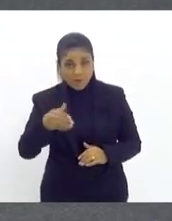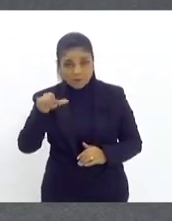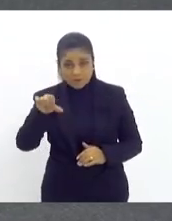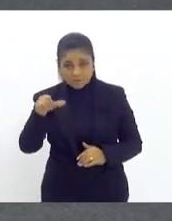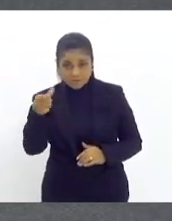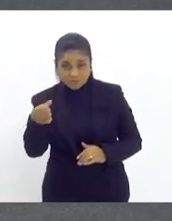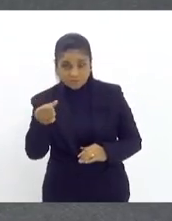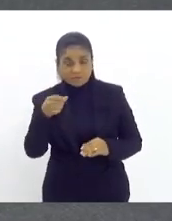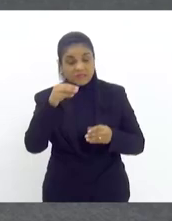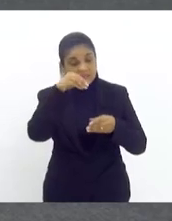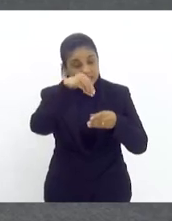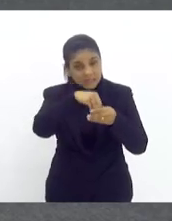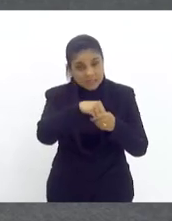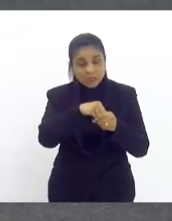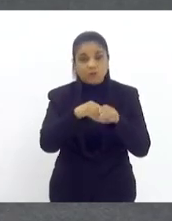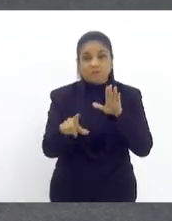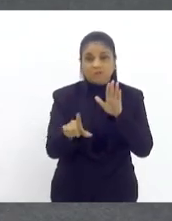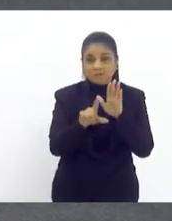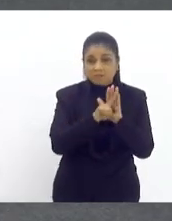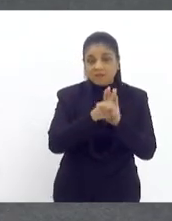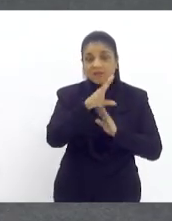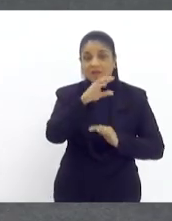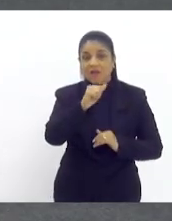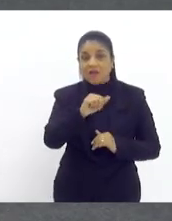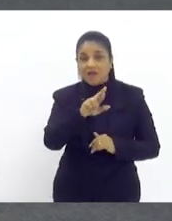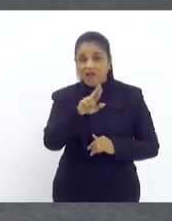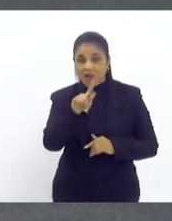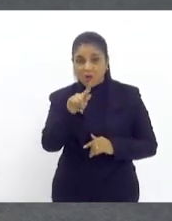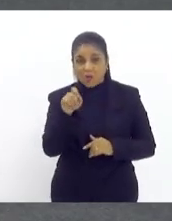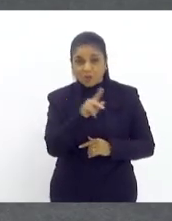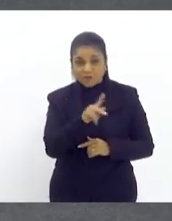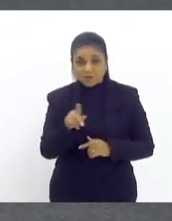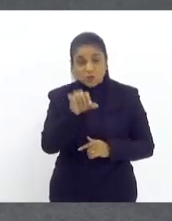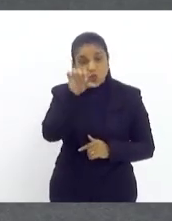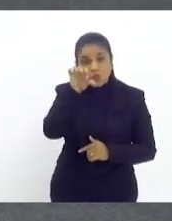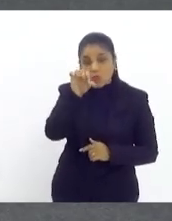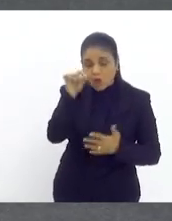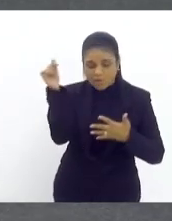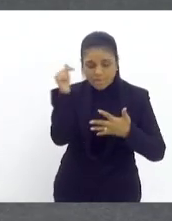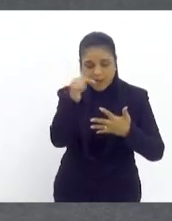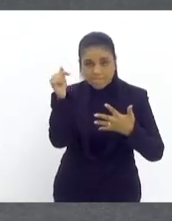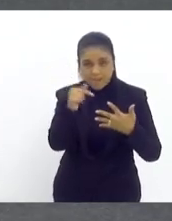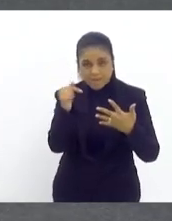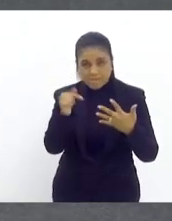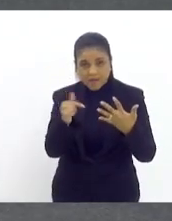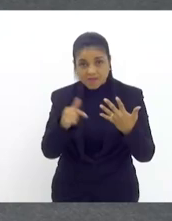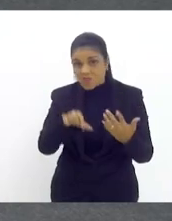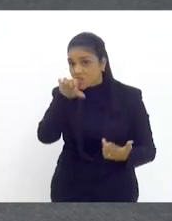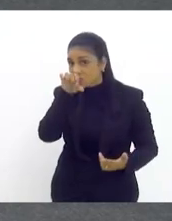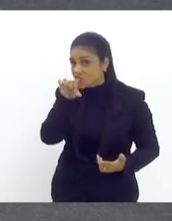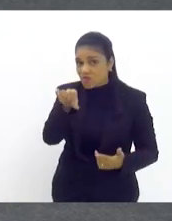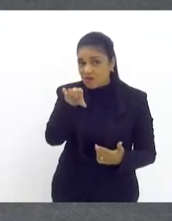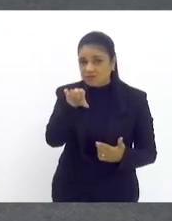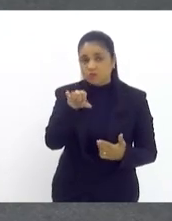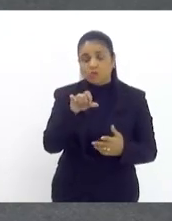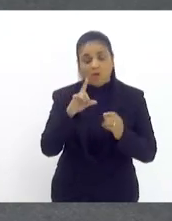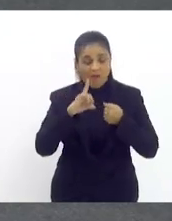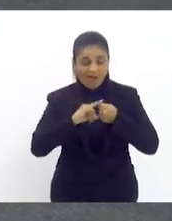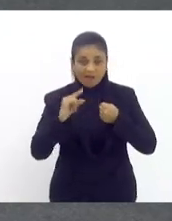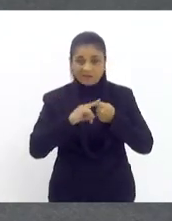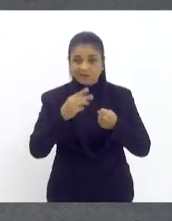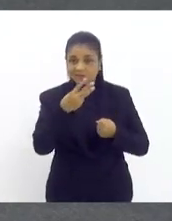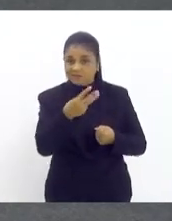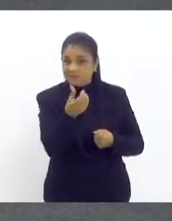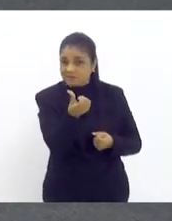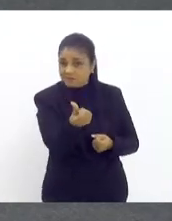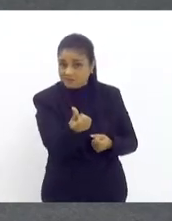categoria do professor nove níveis e é importante destacar que no artigo 36 diz